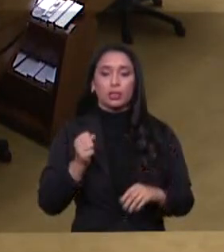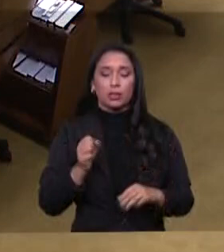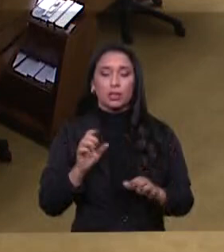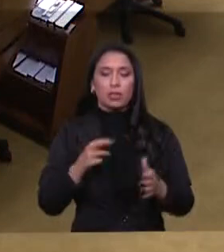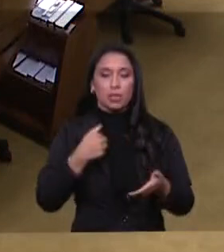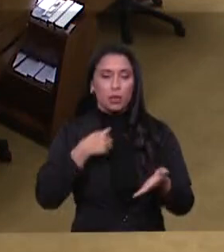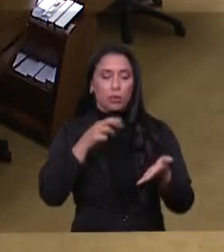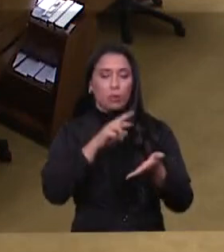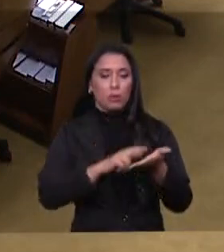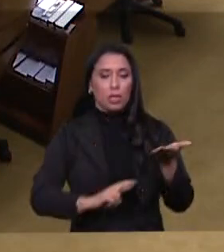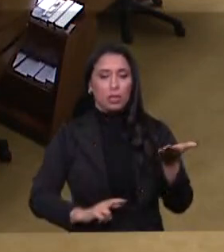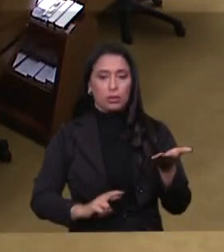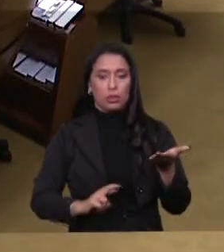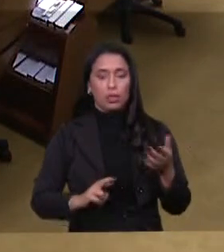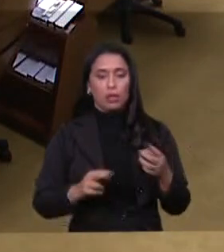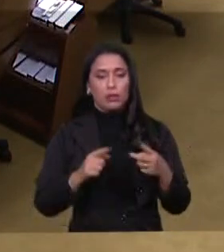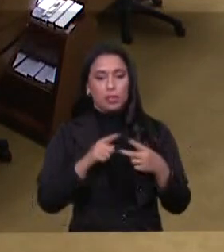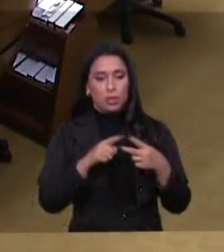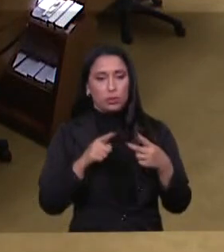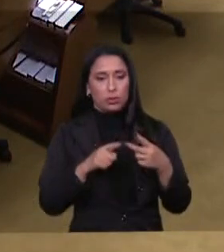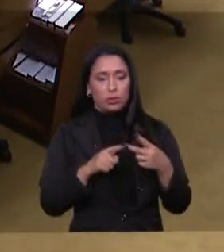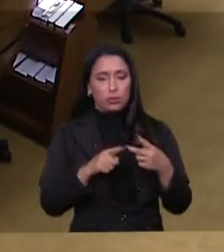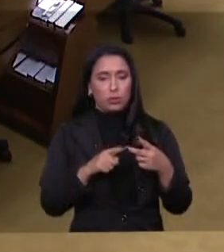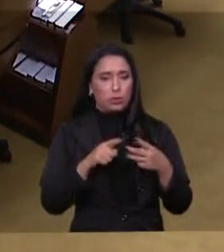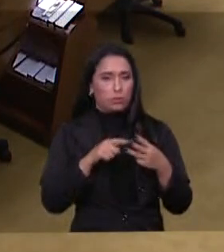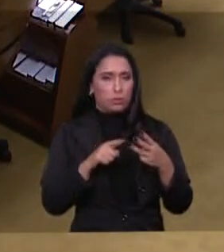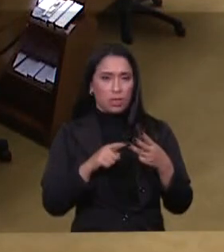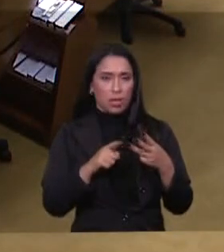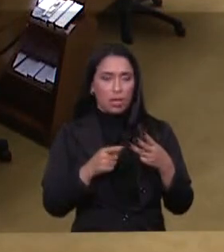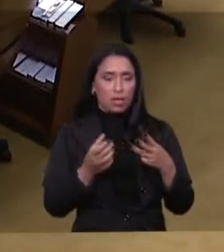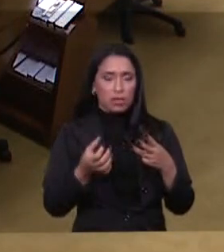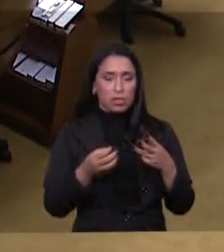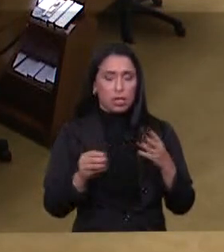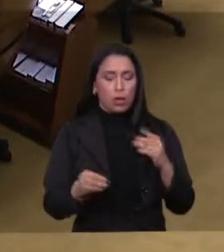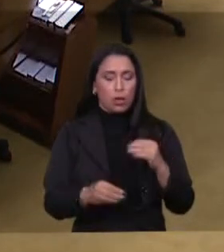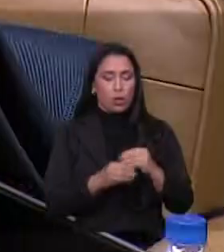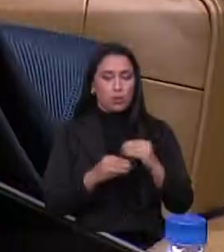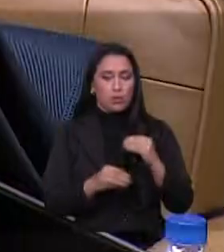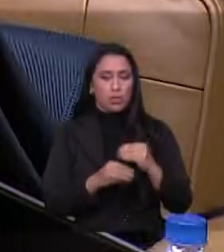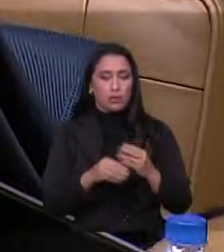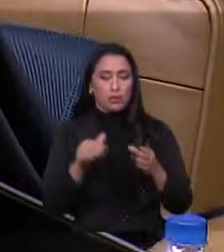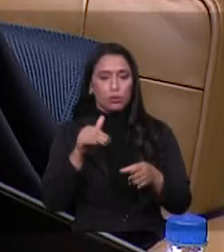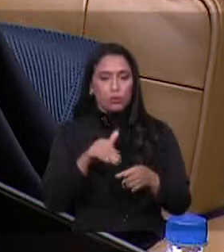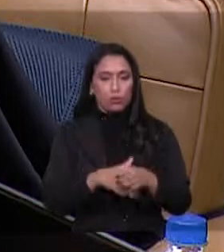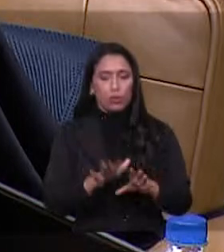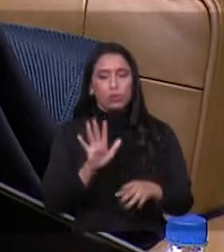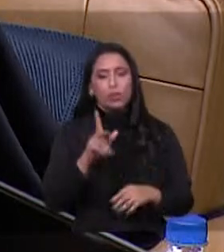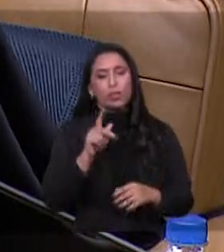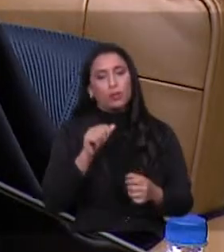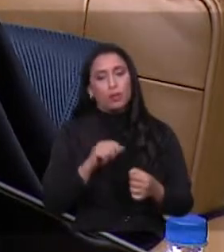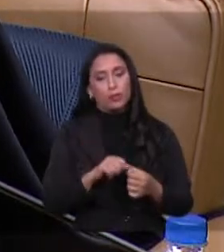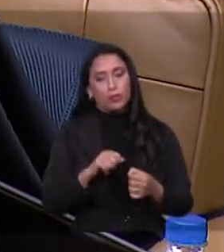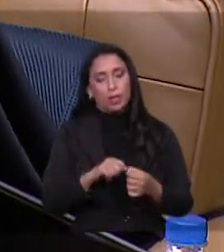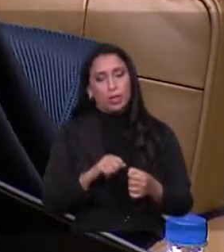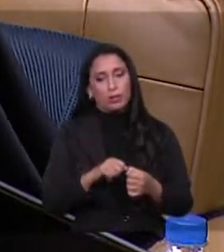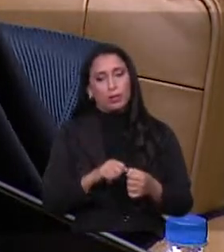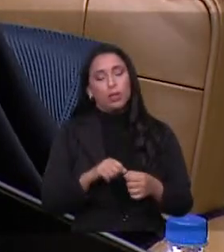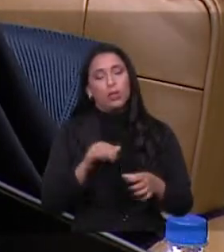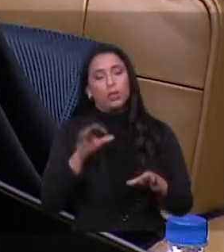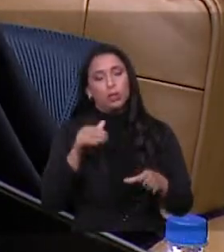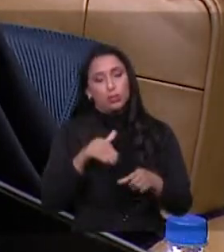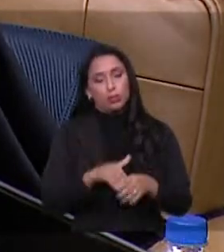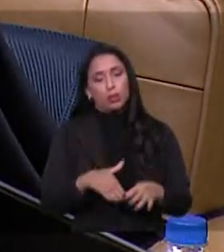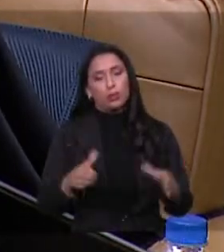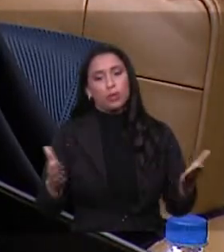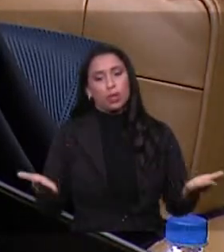como relator, queria fazer duas ou três breves observações a partir dos votos já proferidos e especialmente do voto